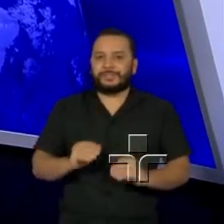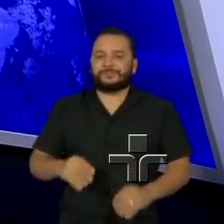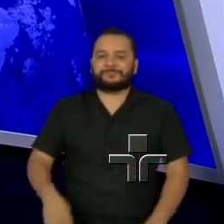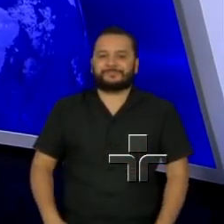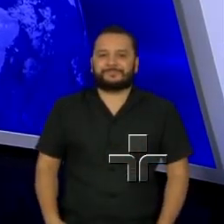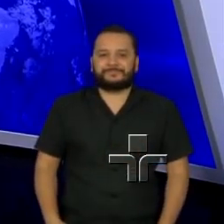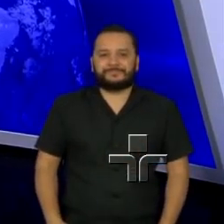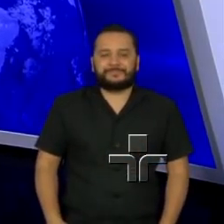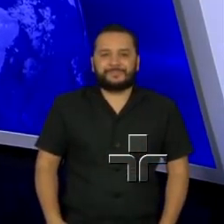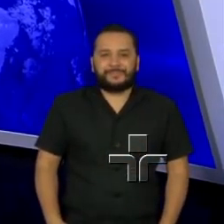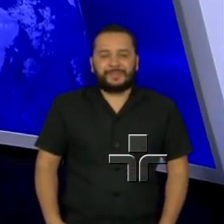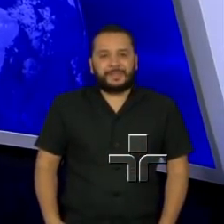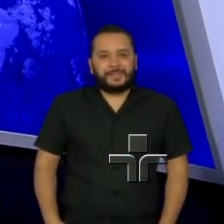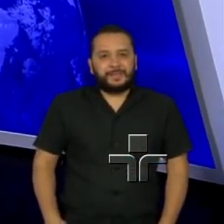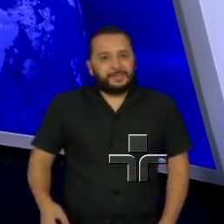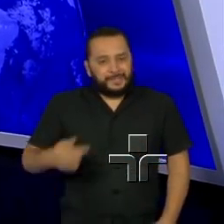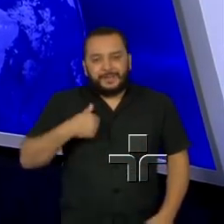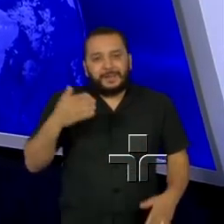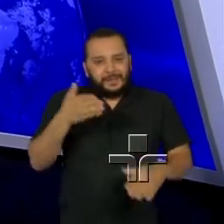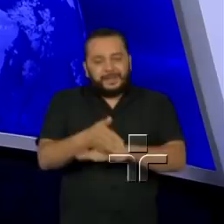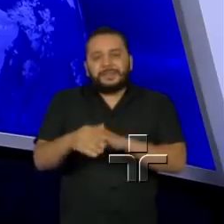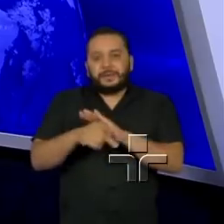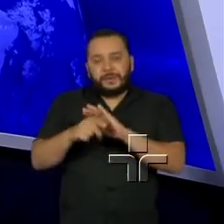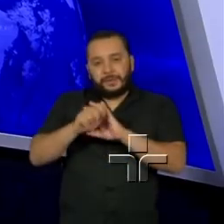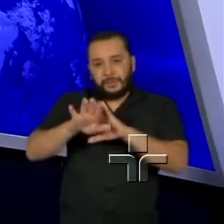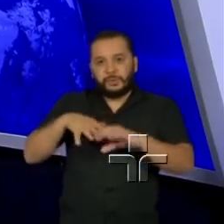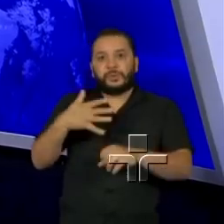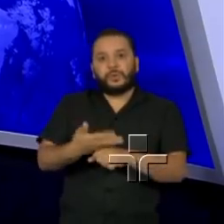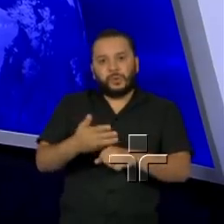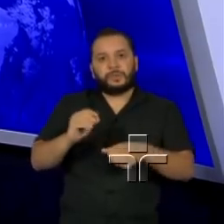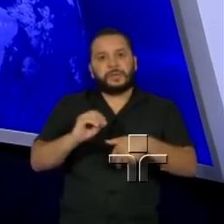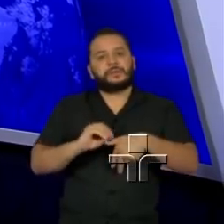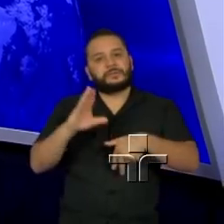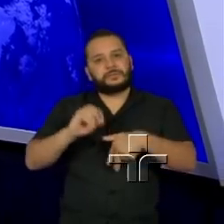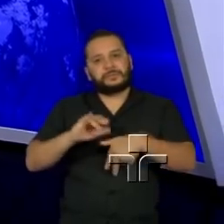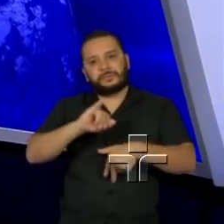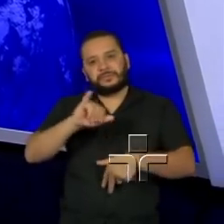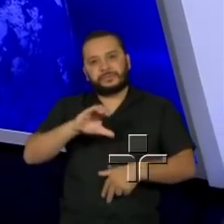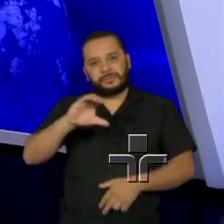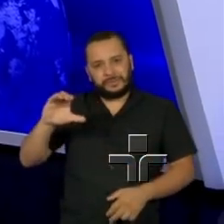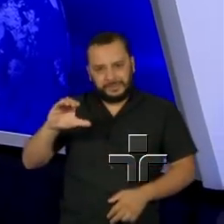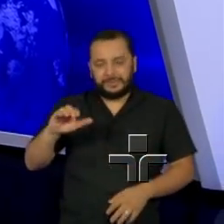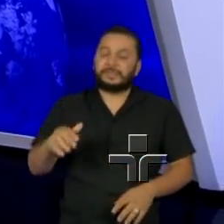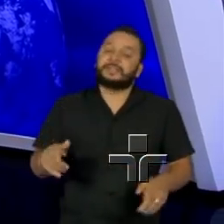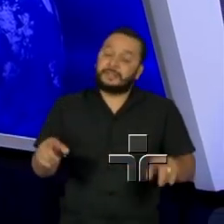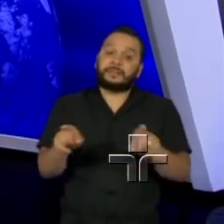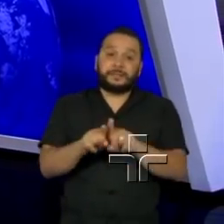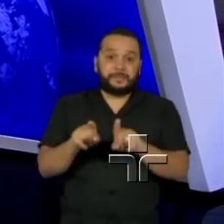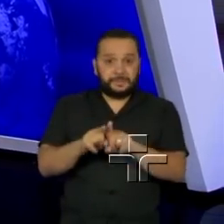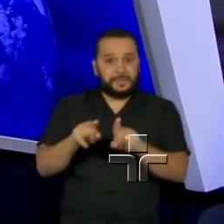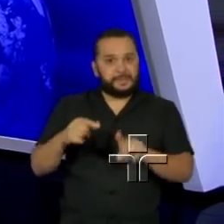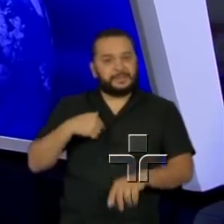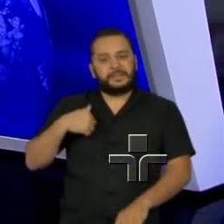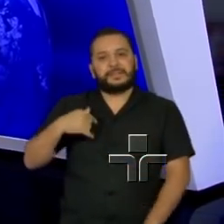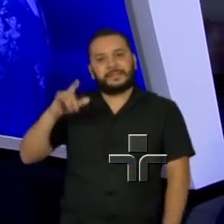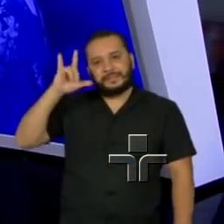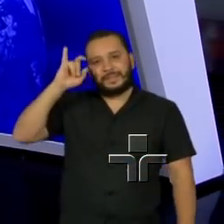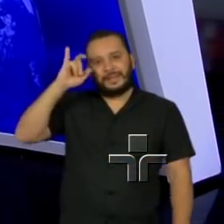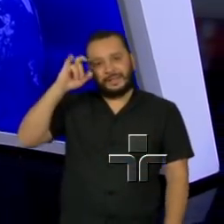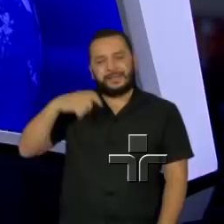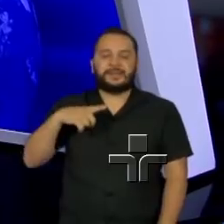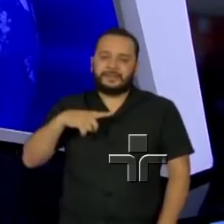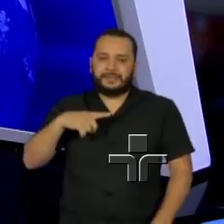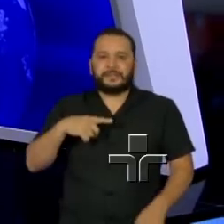noite. E não se esqueça de acessar o nosso canal no YouTube. O endereço é youtube.com/jornalismo TV Cultura. E também a nossa conta no